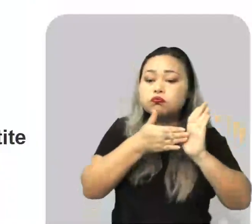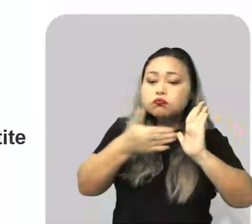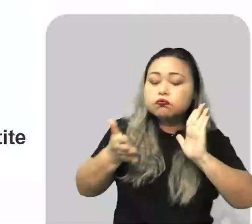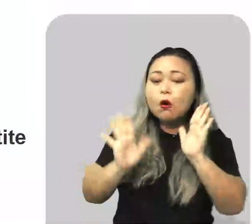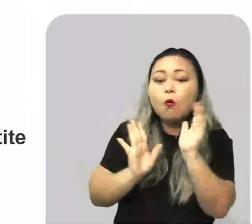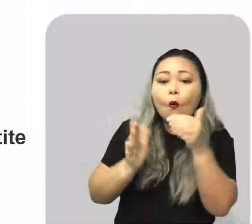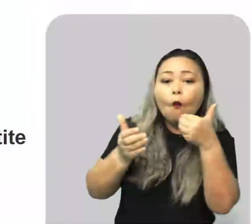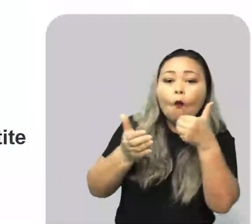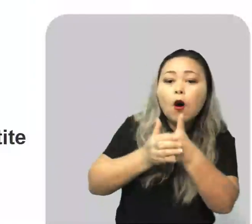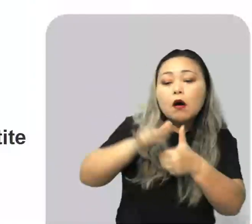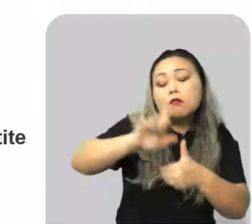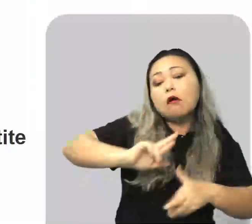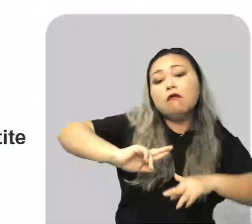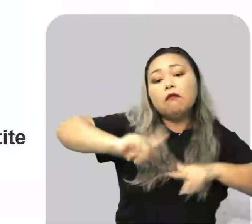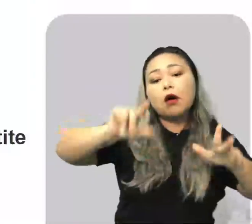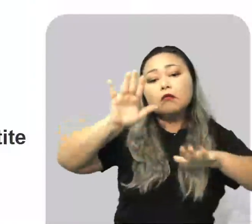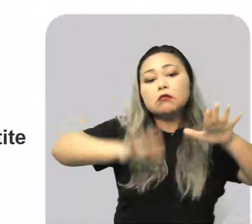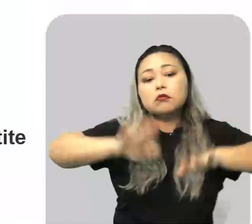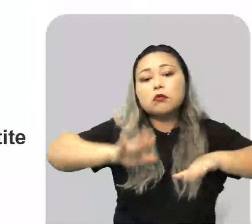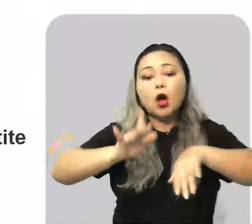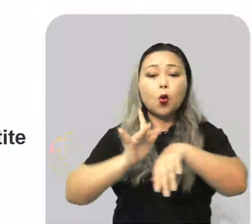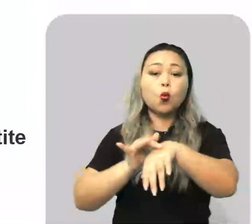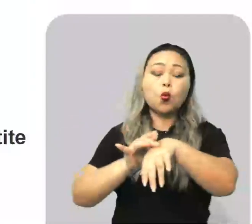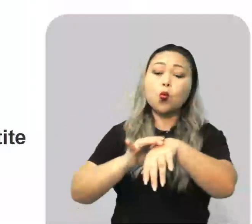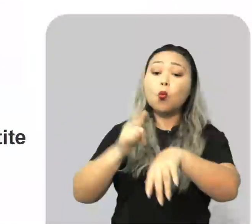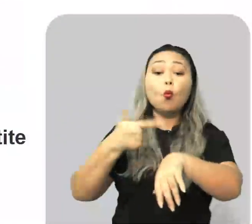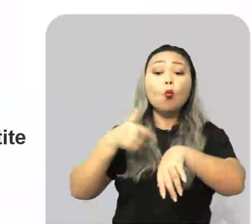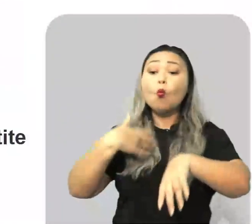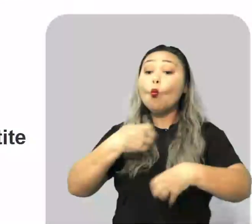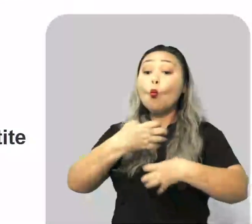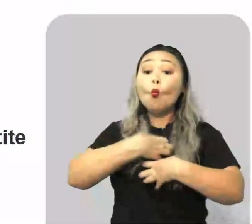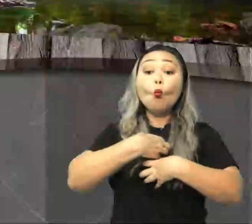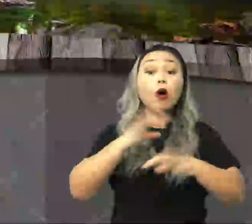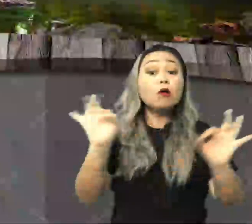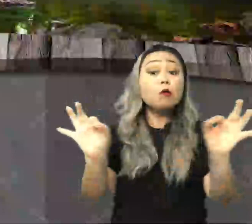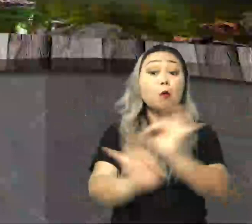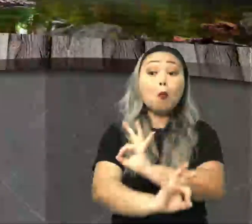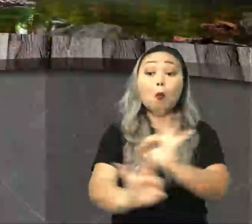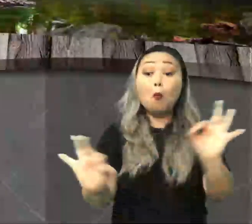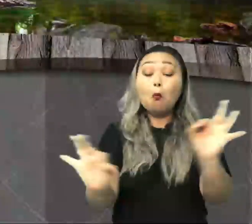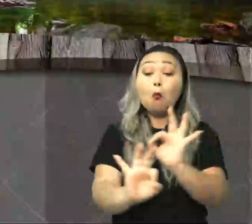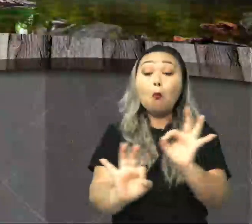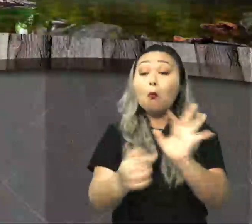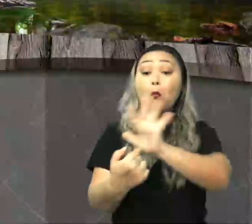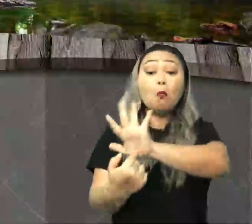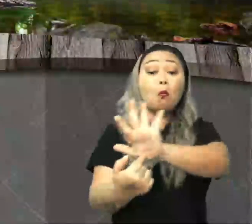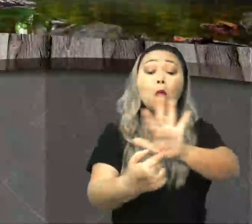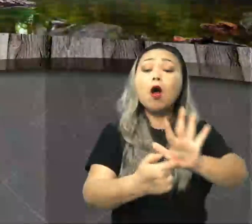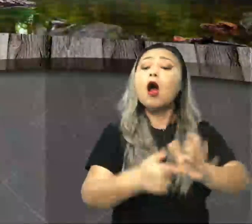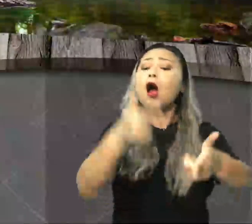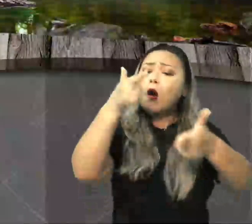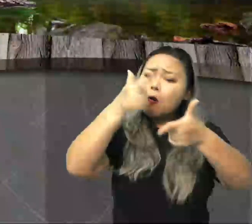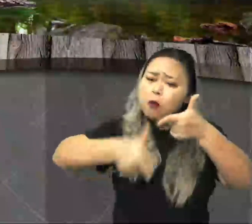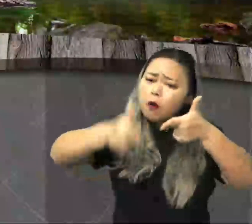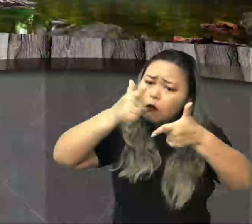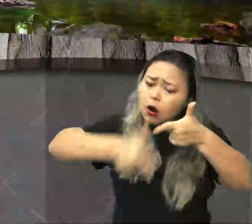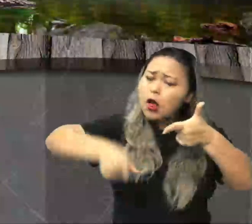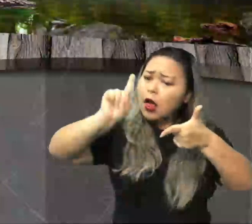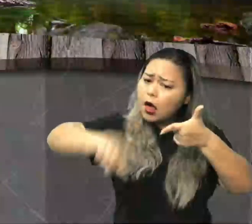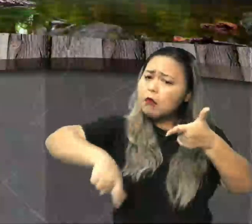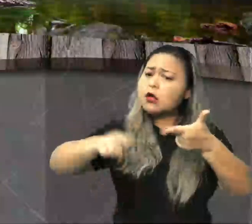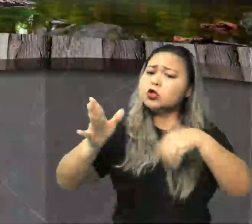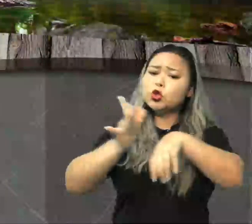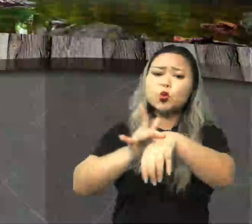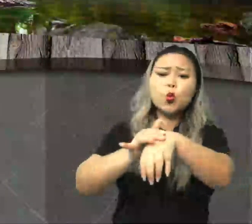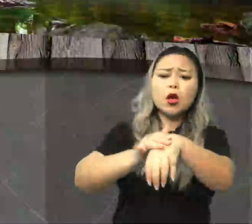incubação diferentes e, em muitos casos, os doentes são assintomáticos. O problema de muitas doenças virais é justamente